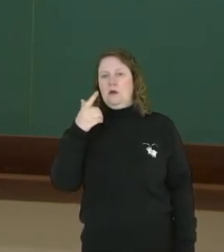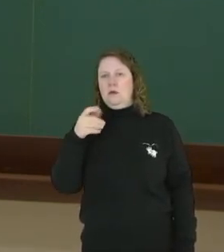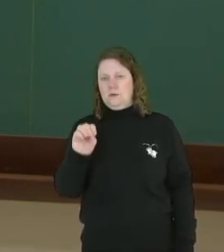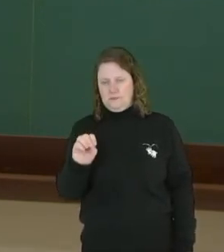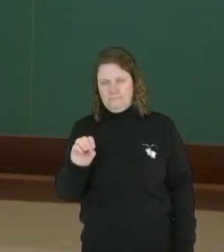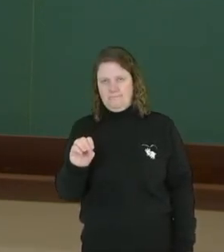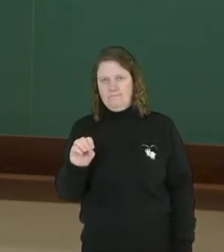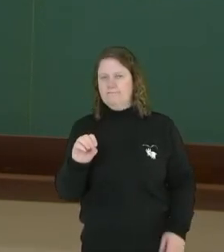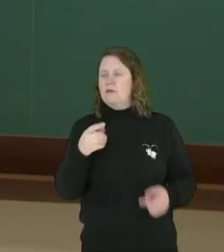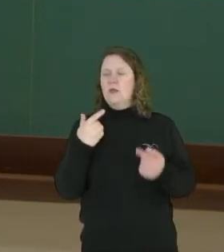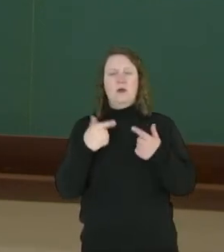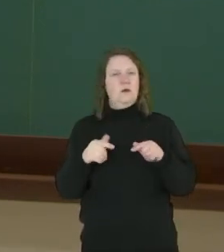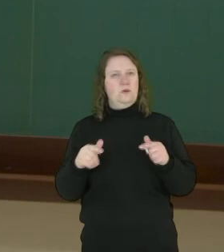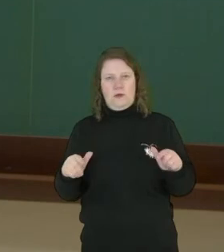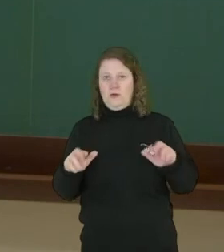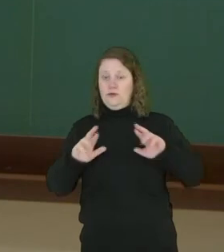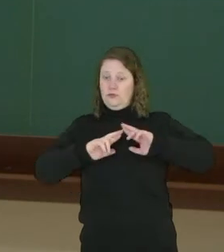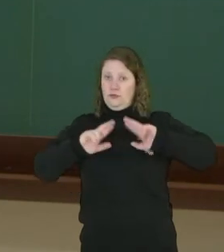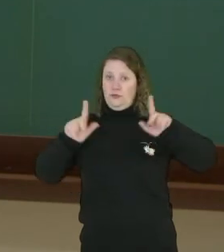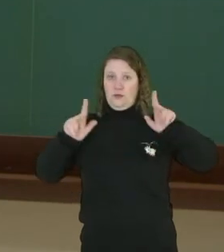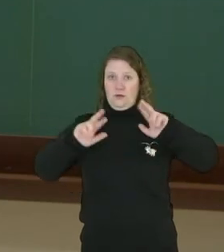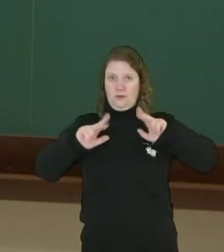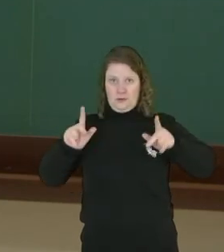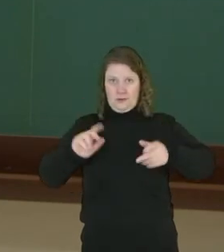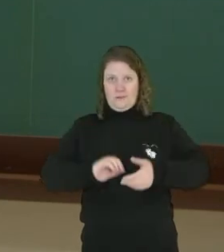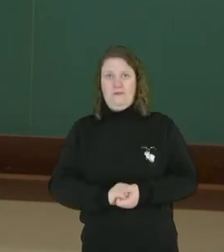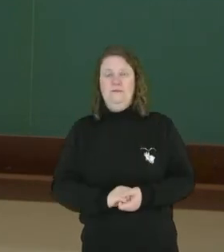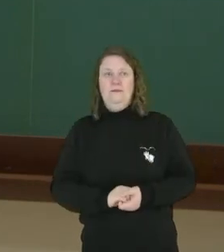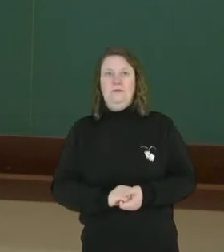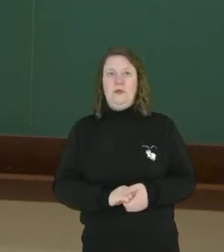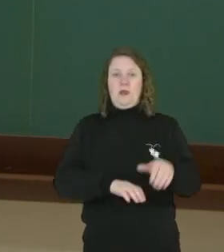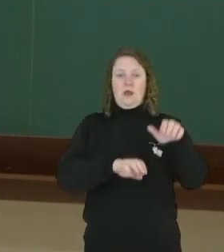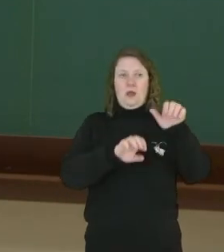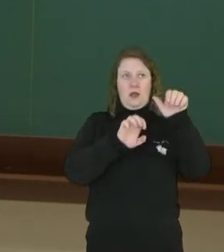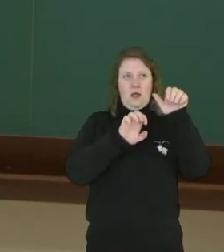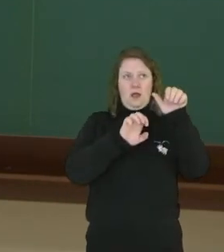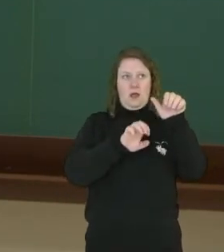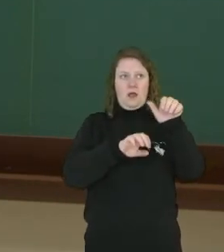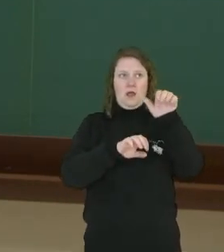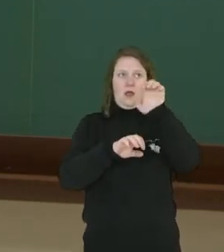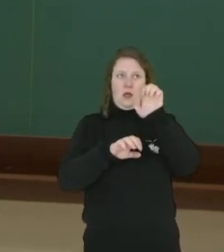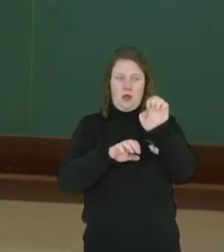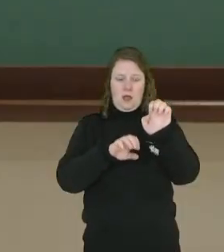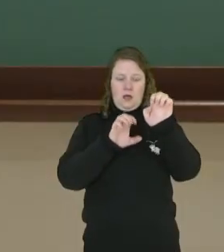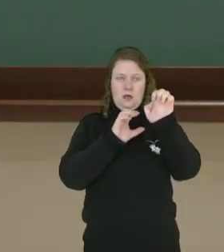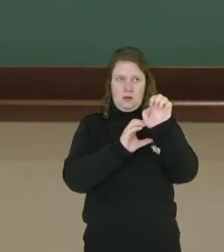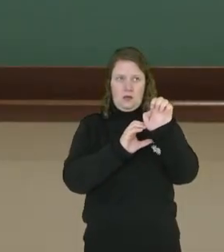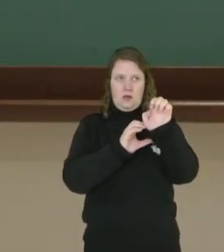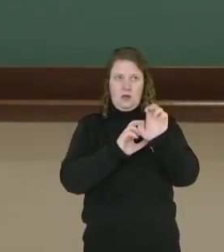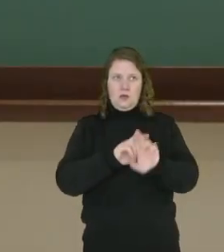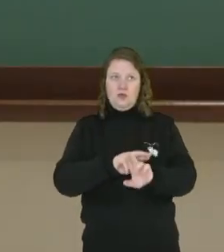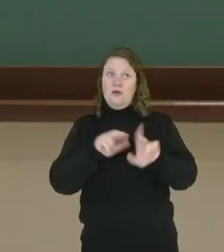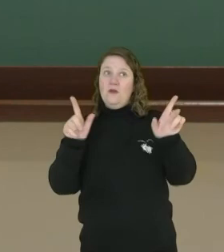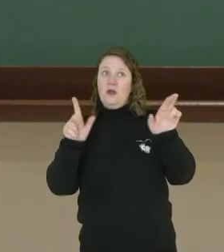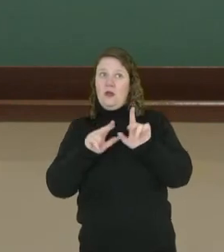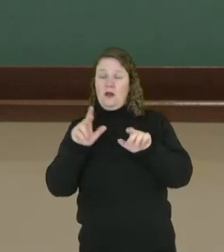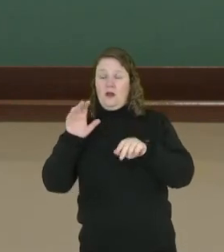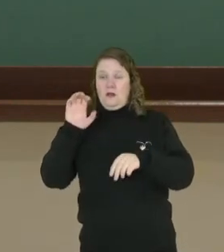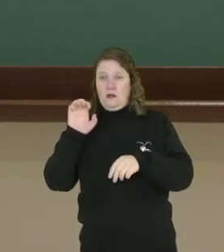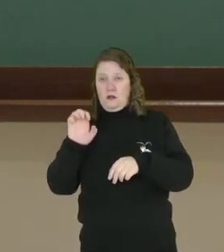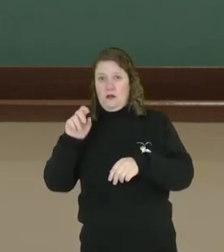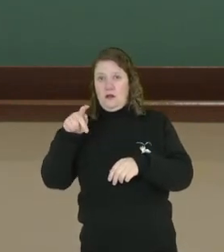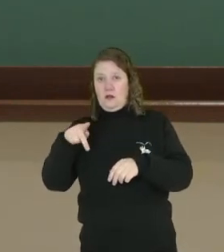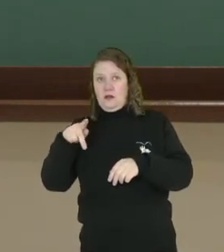energia cinética é diferente da variação da energia potencial, certo? O que seria essa conservação, meus queridos? Só para vocês entenderem bem. seria quando eu